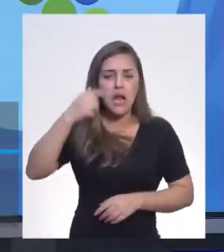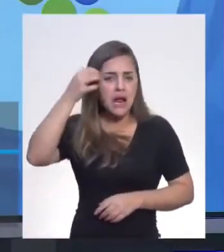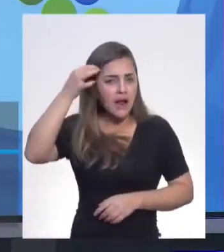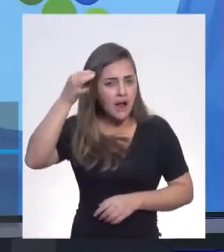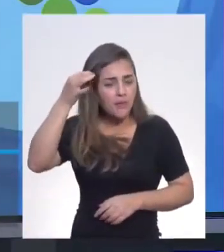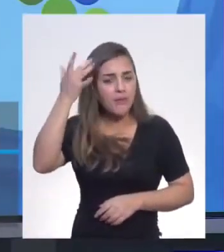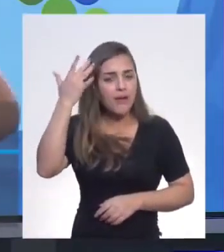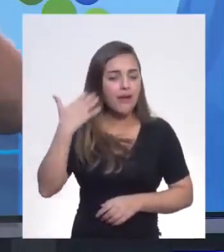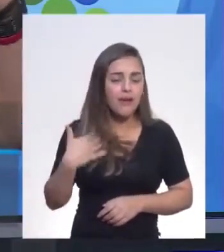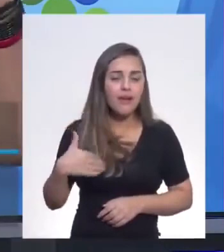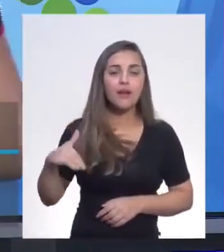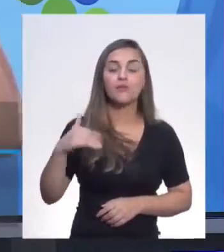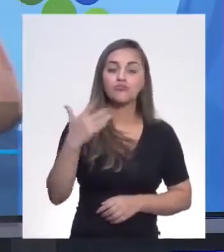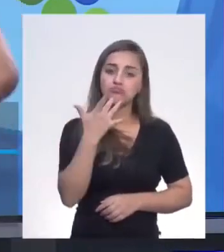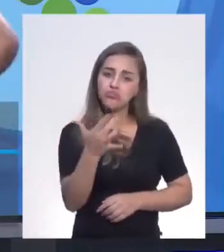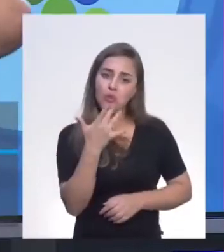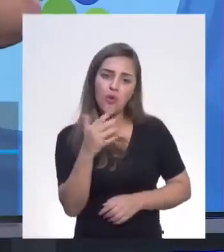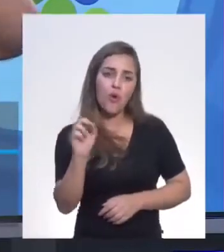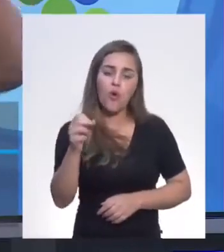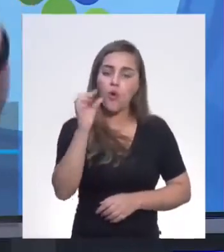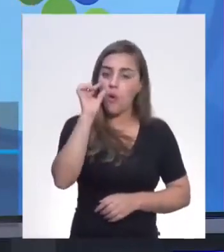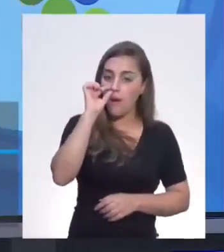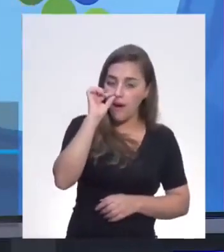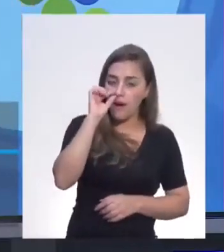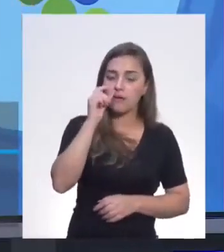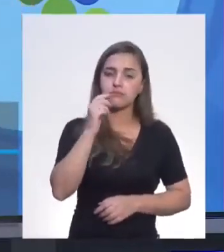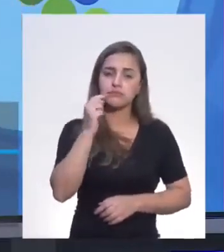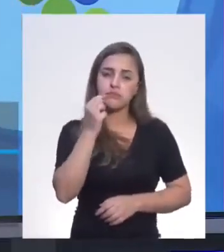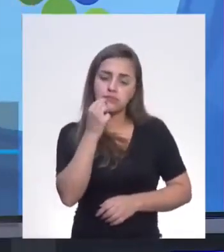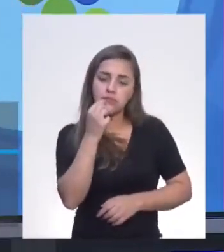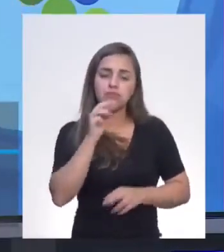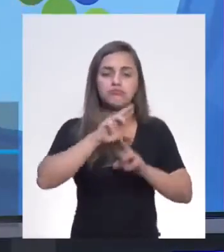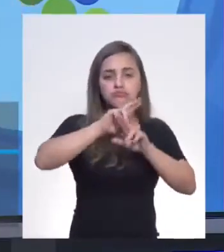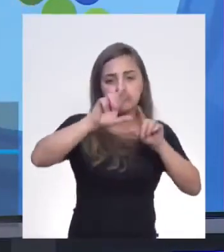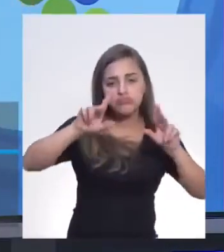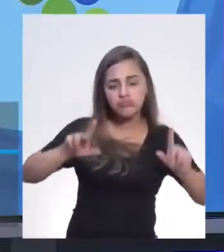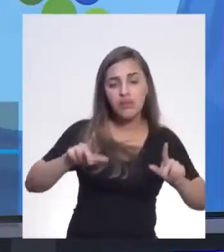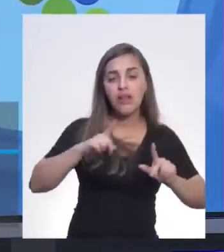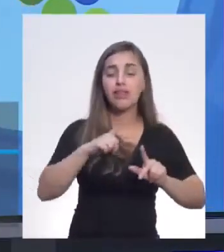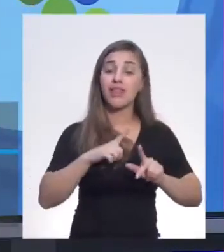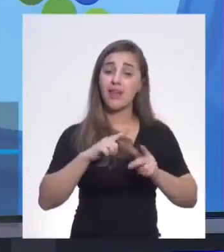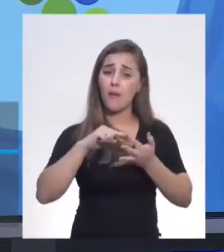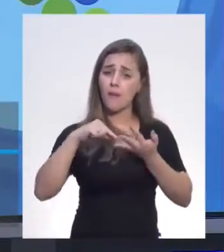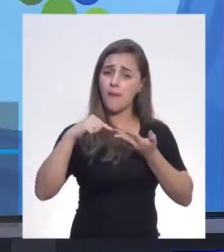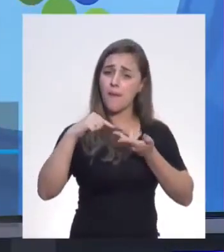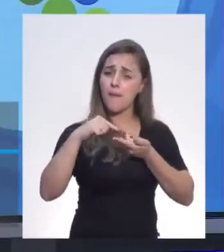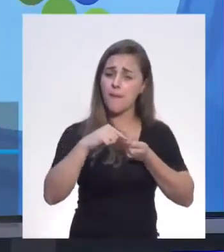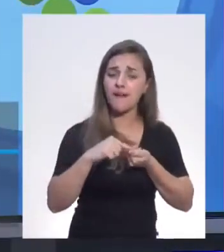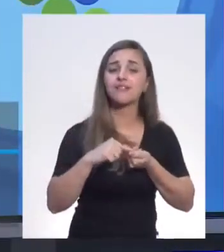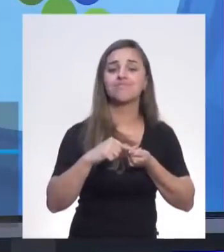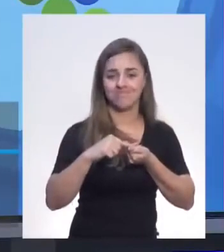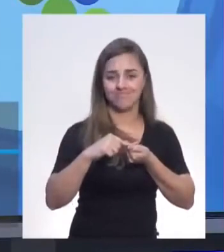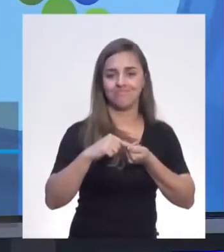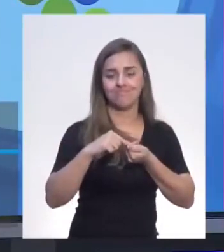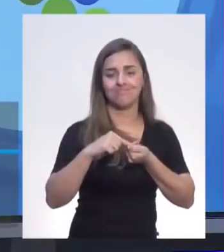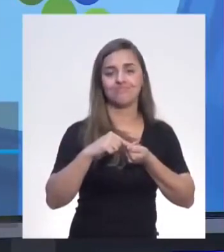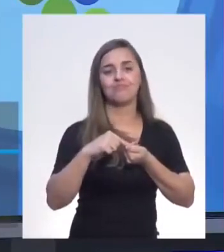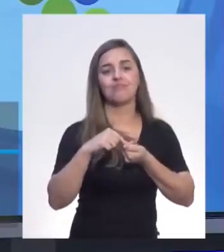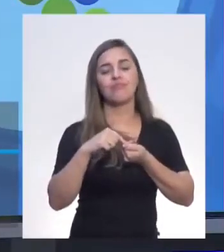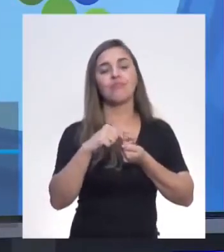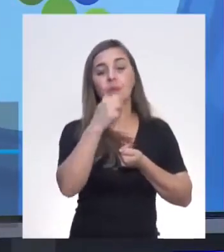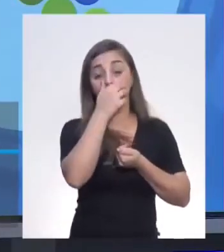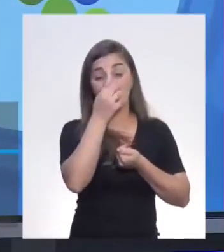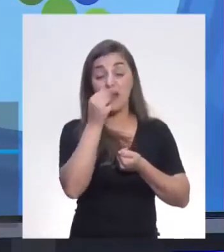preconceito por ter piercing, eu vou sofrer preconceito por outros motivos. Só que dentro da sociedade eu não sou excluída, né? Foi